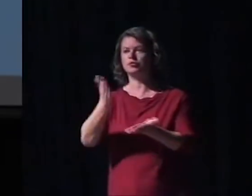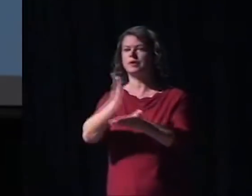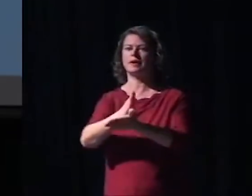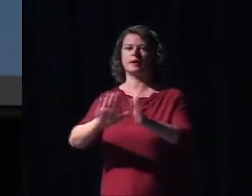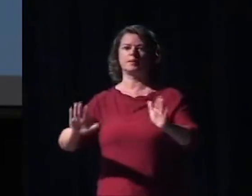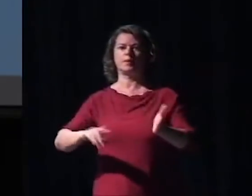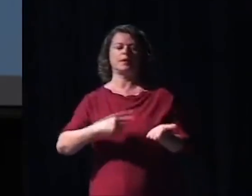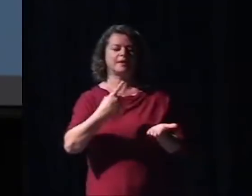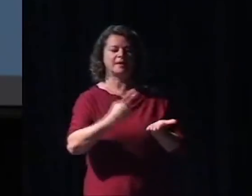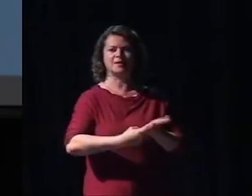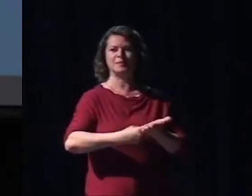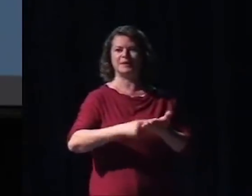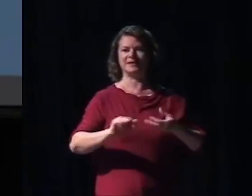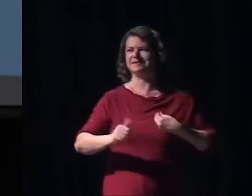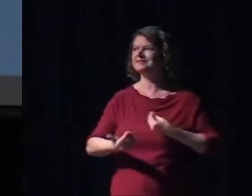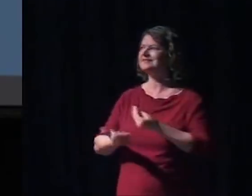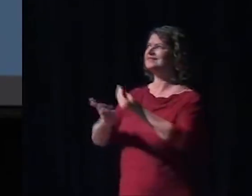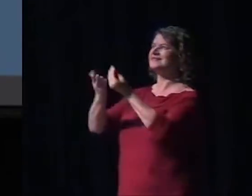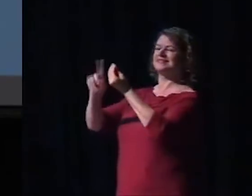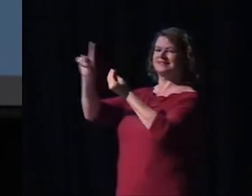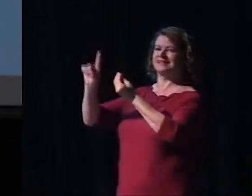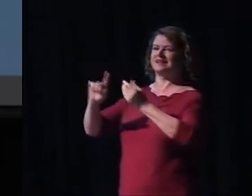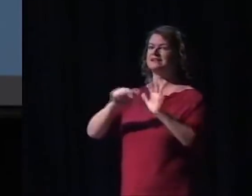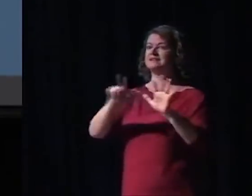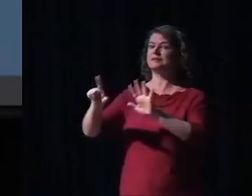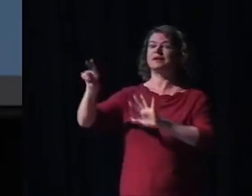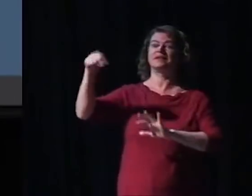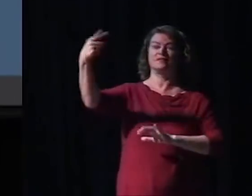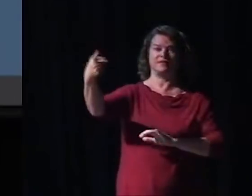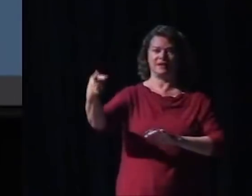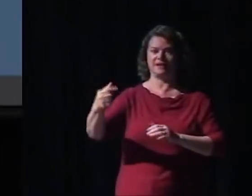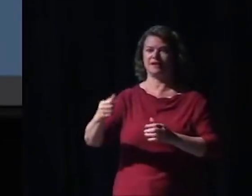A partir de semana que vem, nós começamos a falar de transformação.